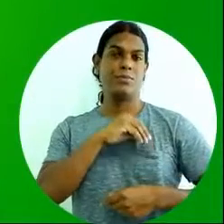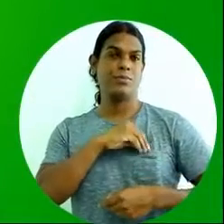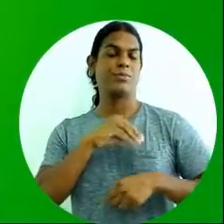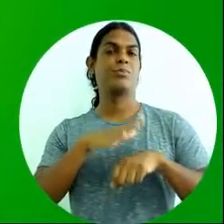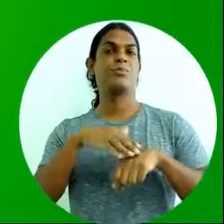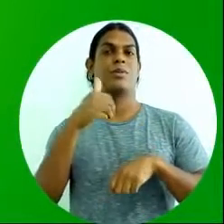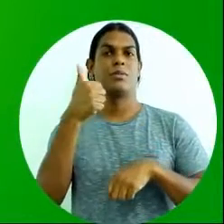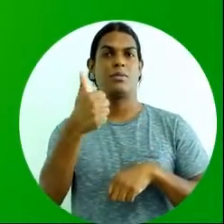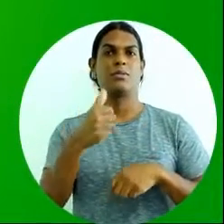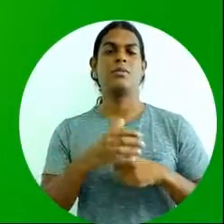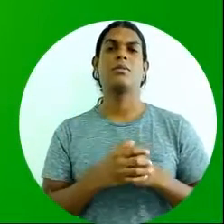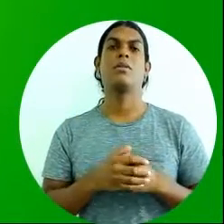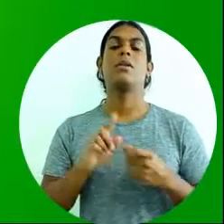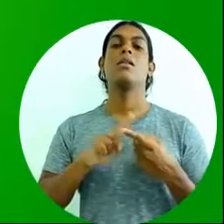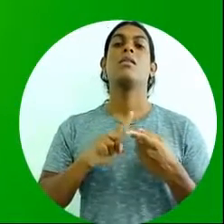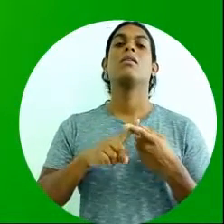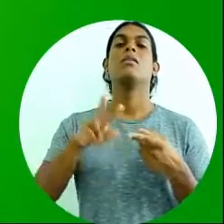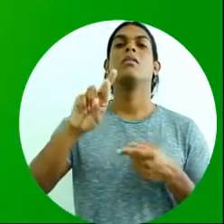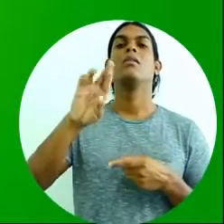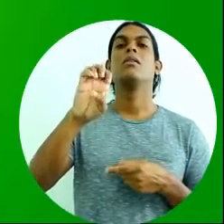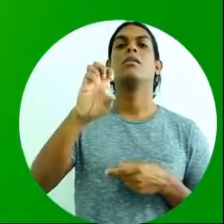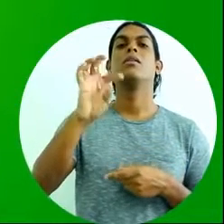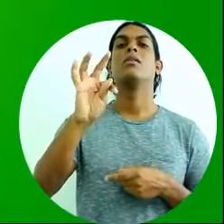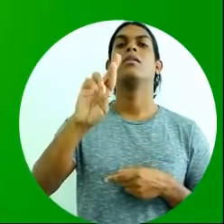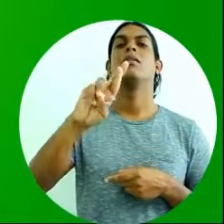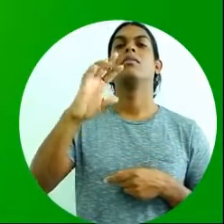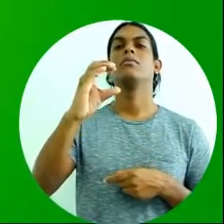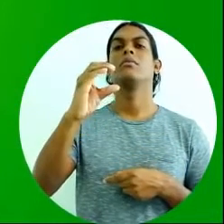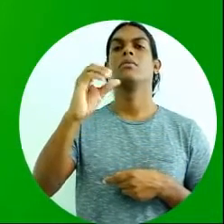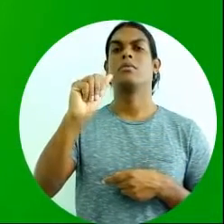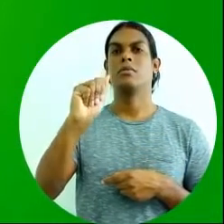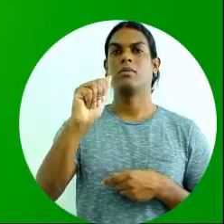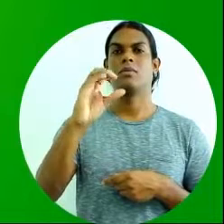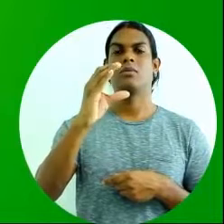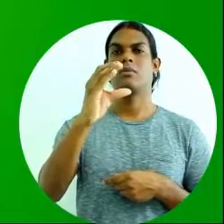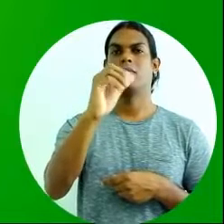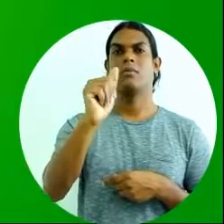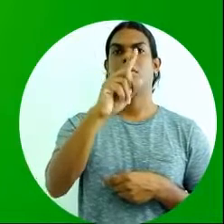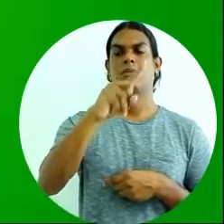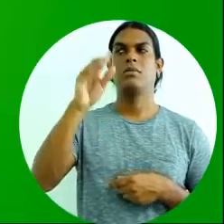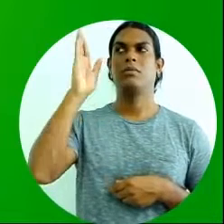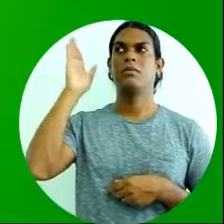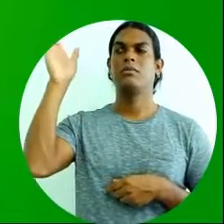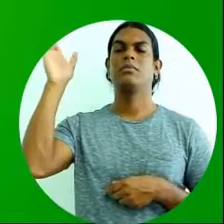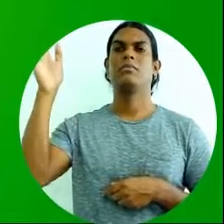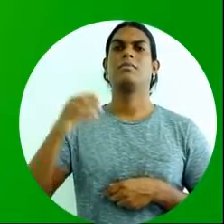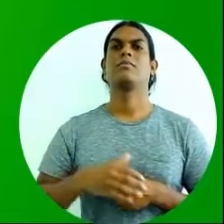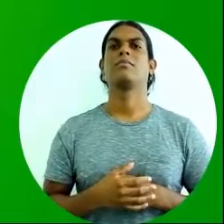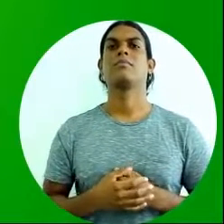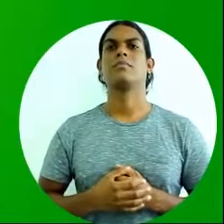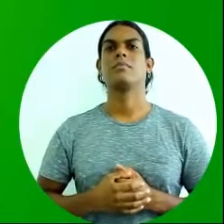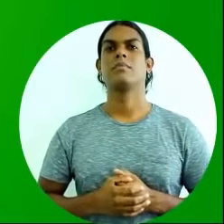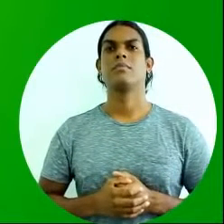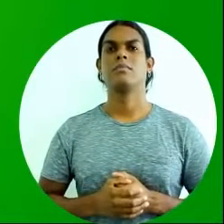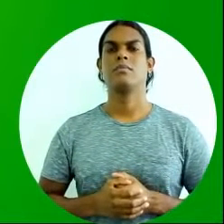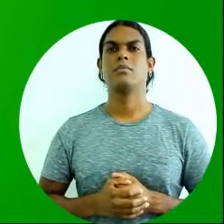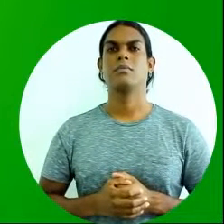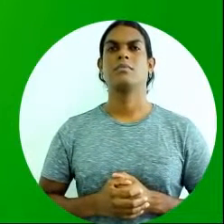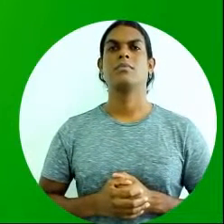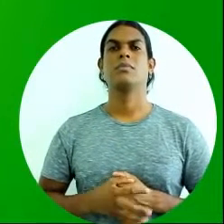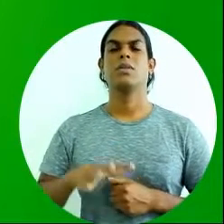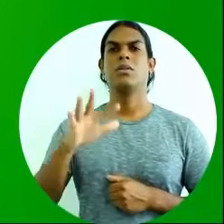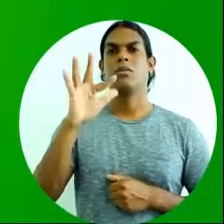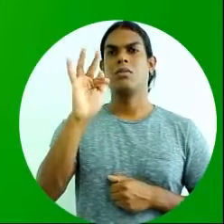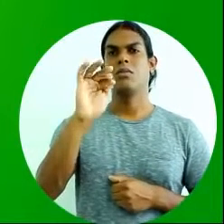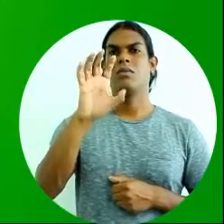ela fornece retroação. O que é isso? Permite que tanto a empresa como o funcionário recebam